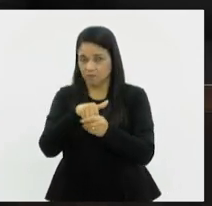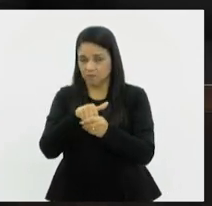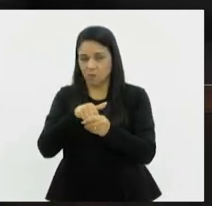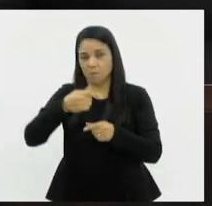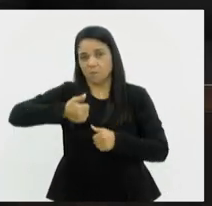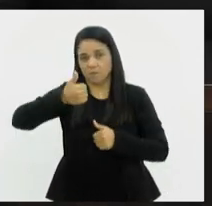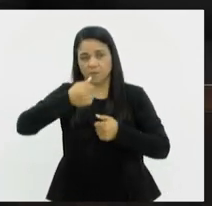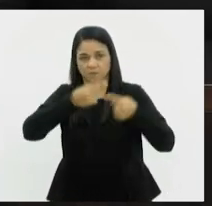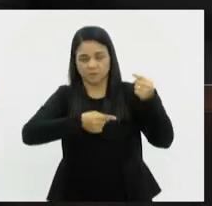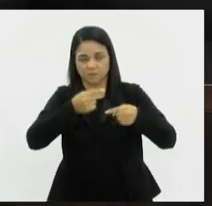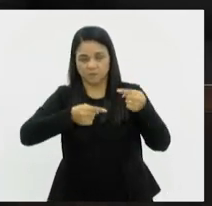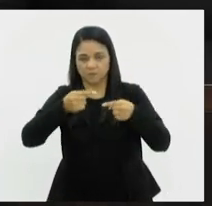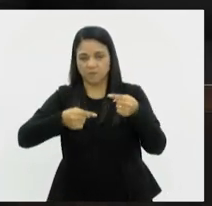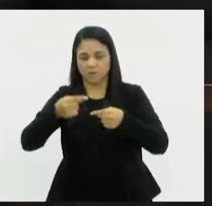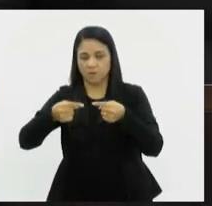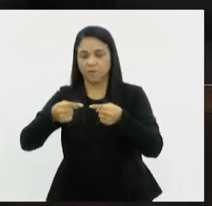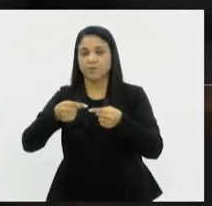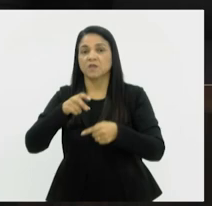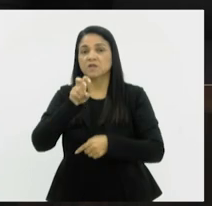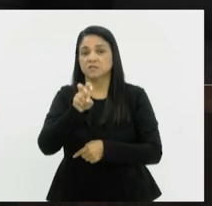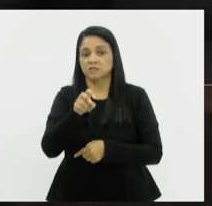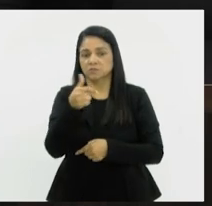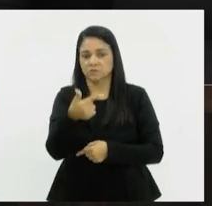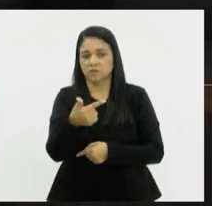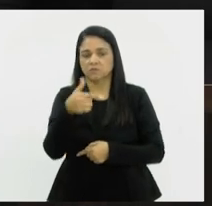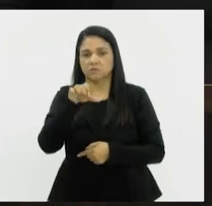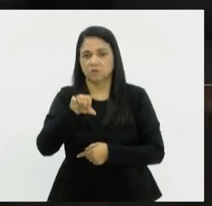primeira discussão, projeto de lei número